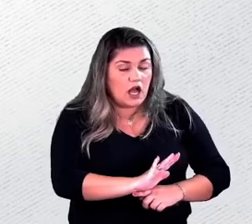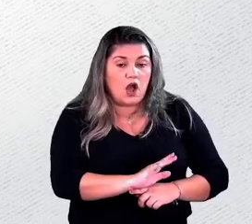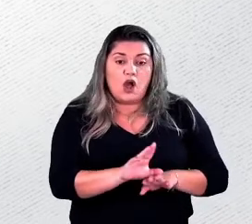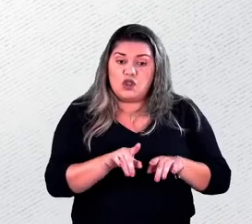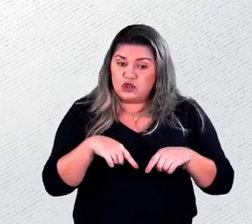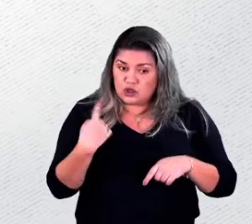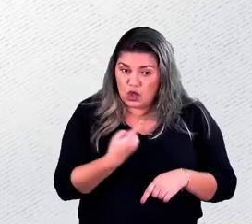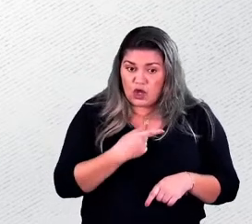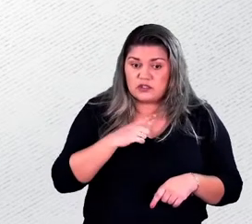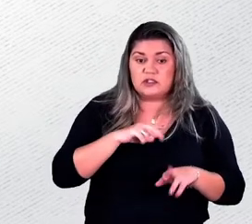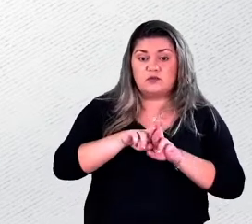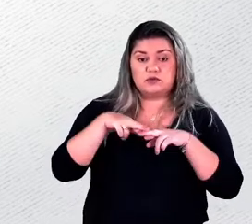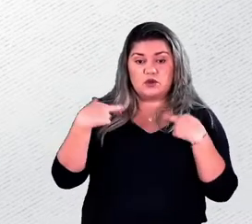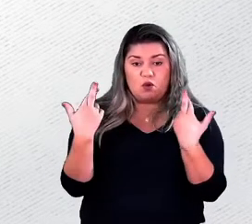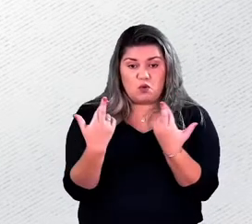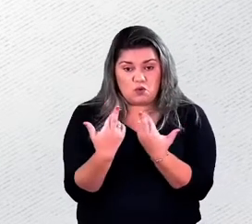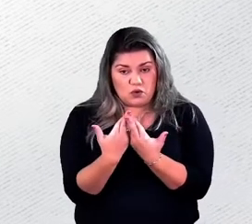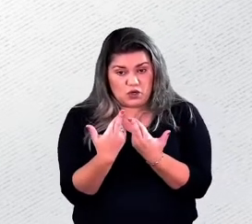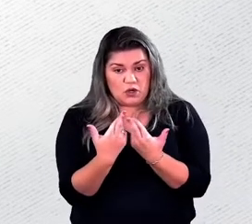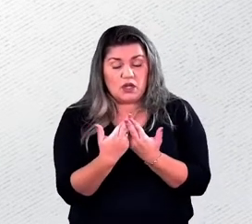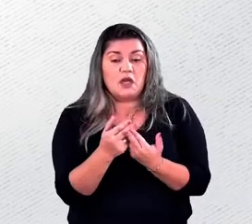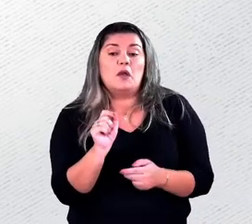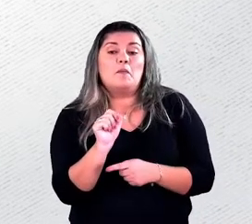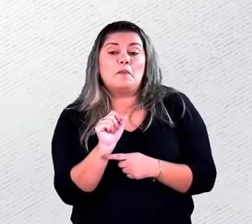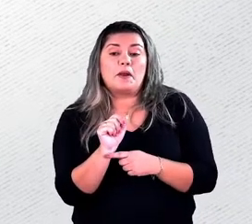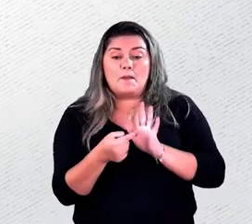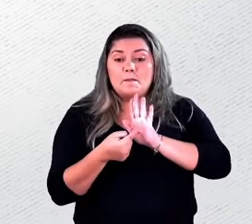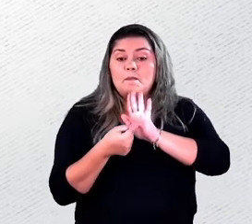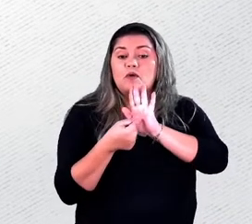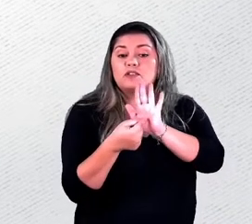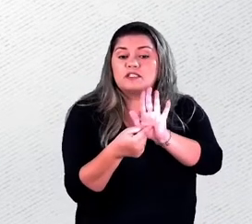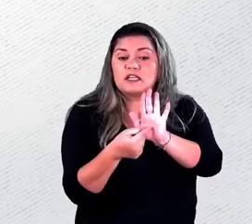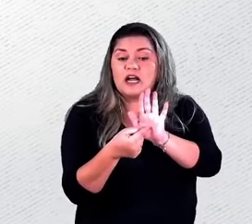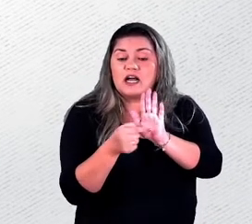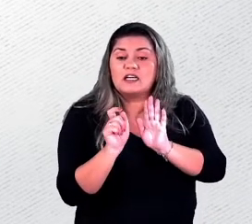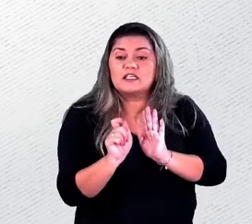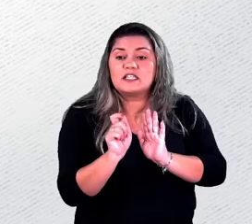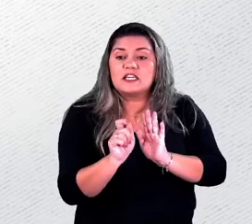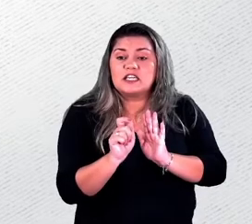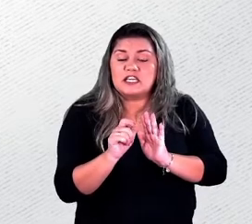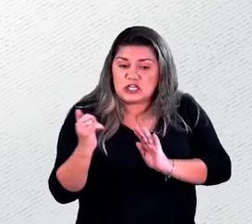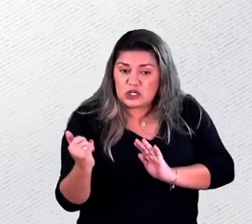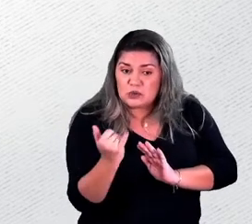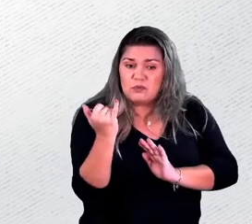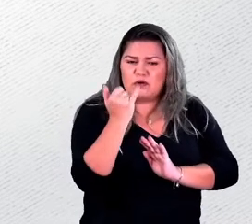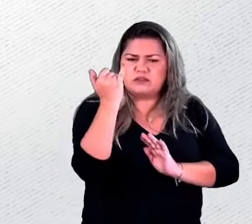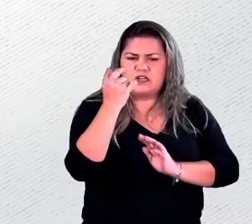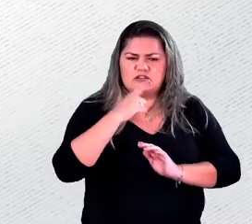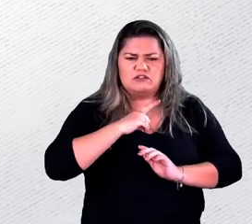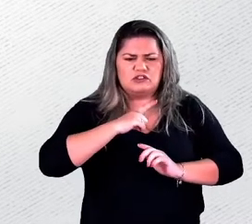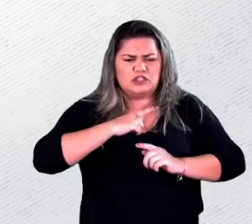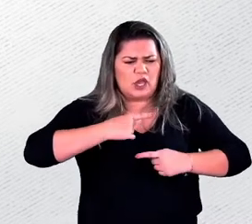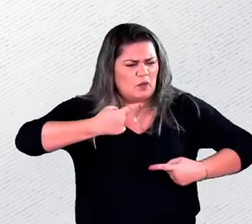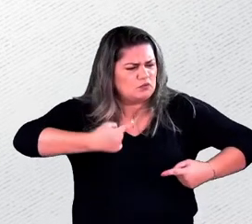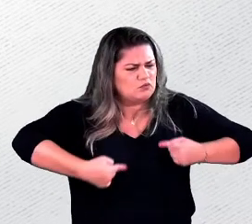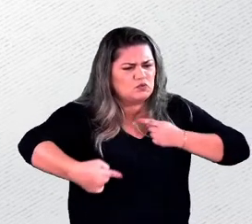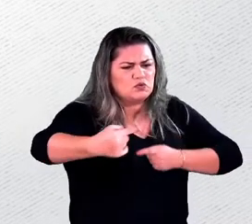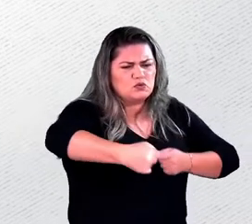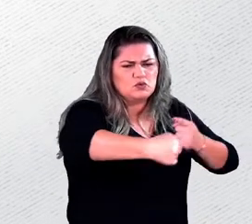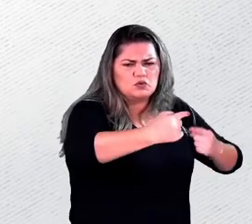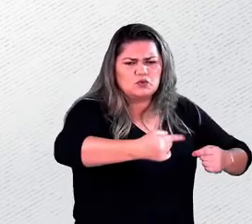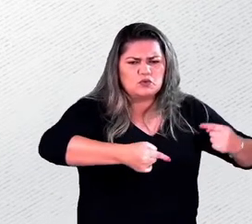função disso é só isso já demonstra a importância se trazer o debate sobre a atuação do ministério público